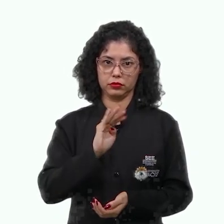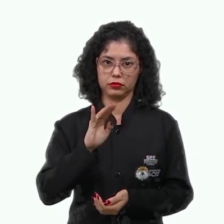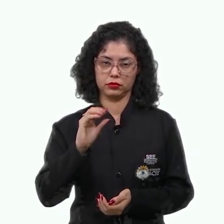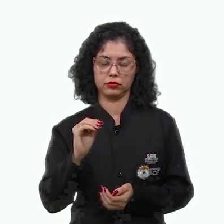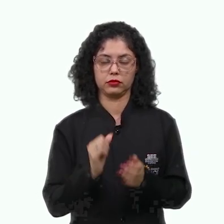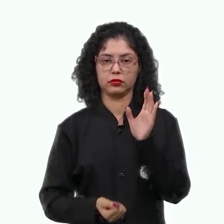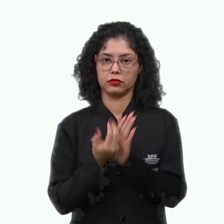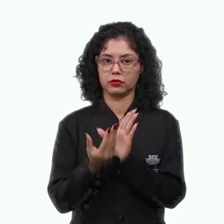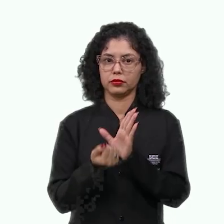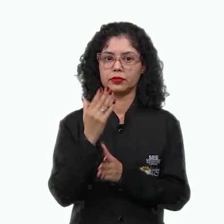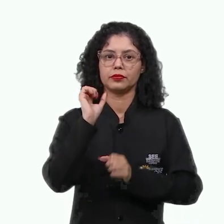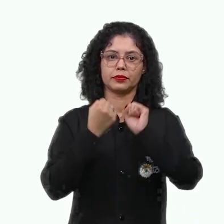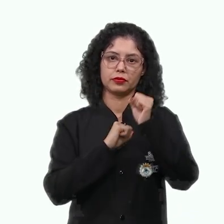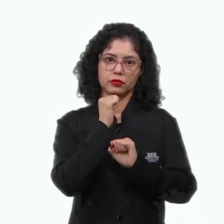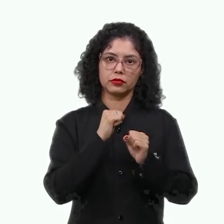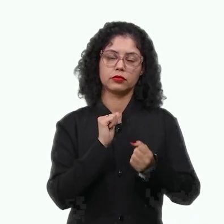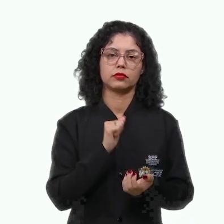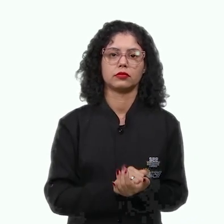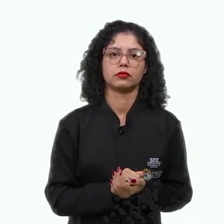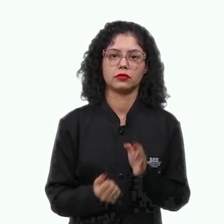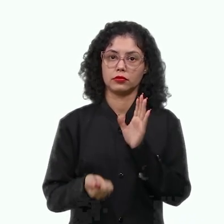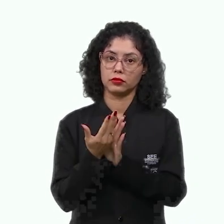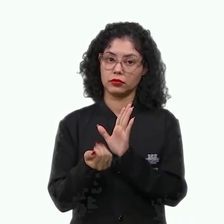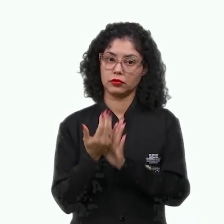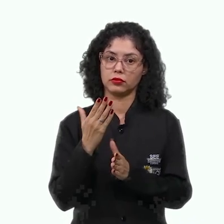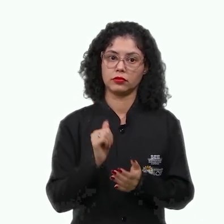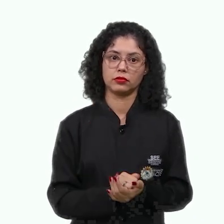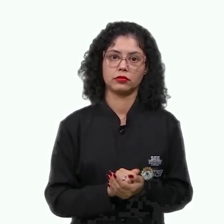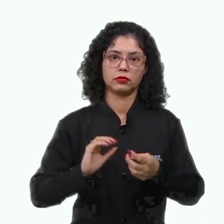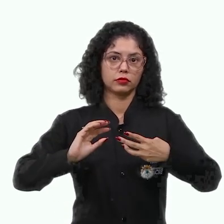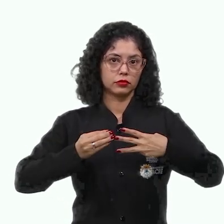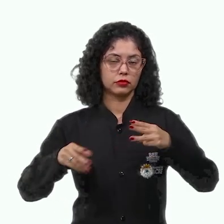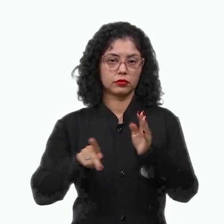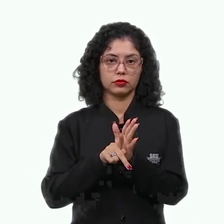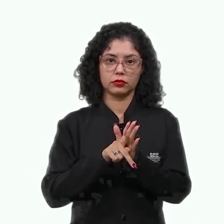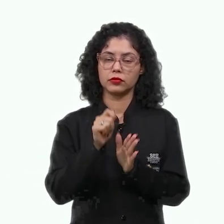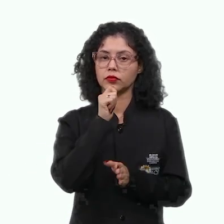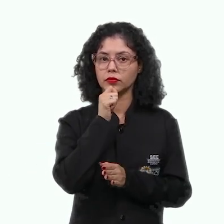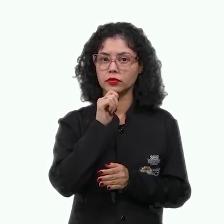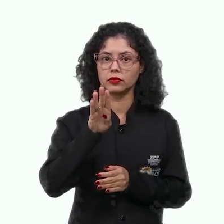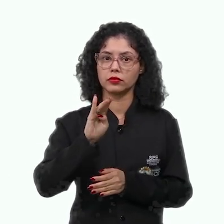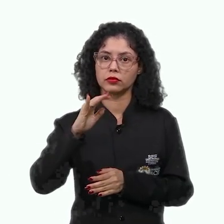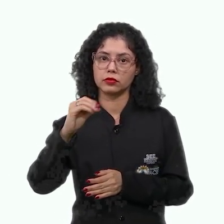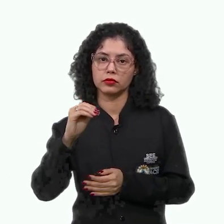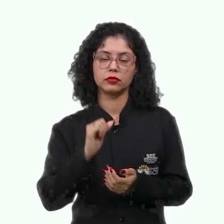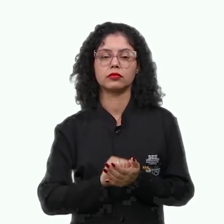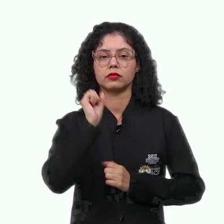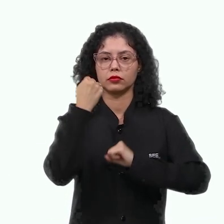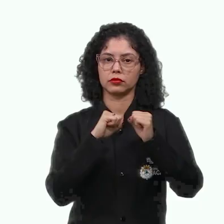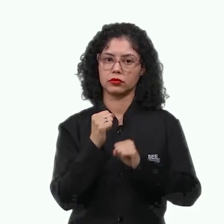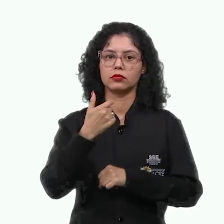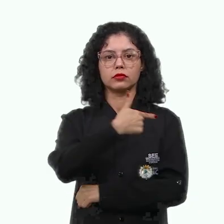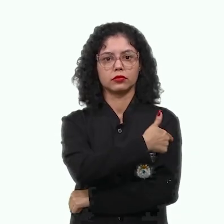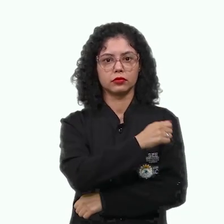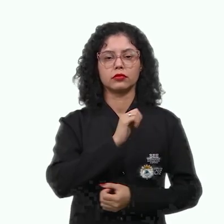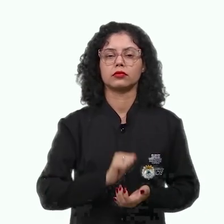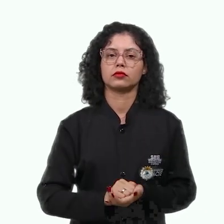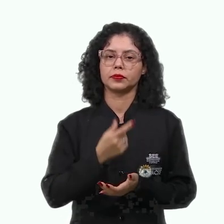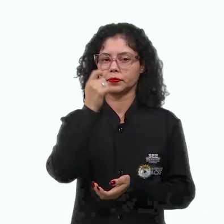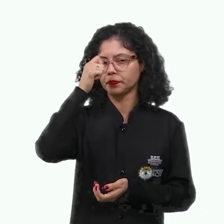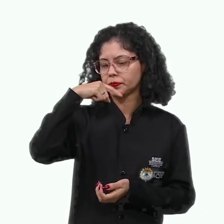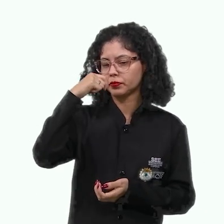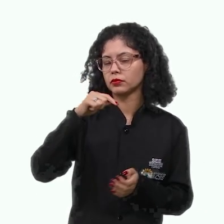elas produzem vacinas, produzidas em células cultivadas em biofábricas. Temos as vacinas contra a gripe,